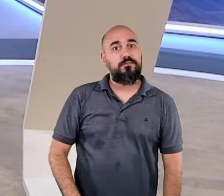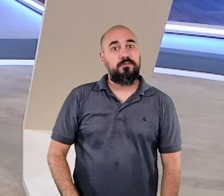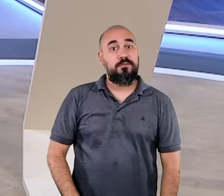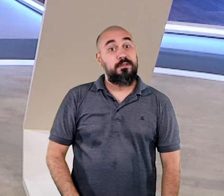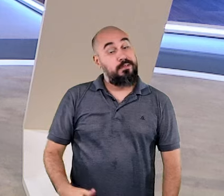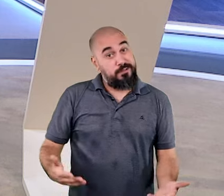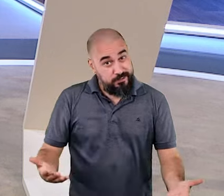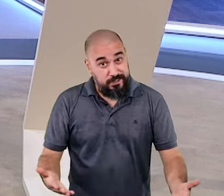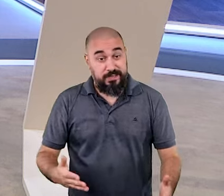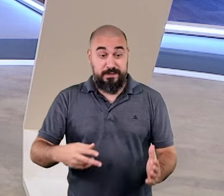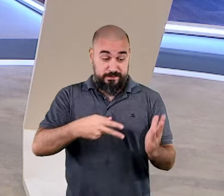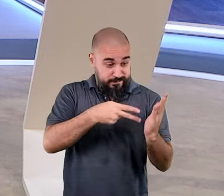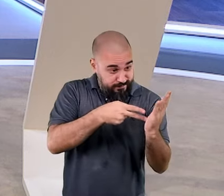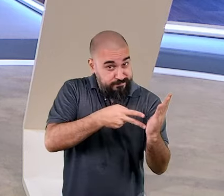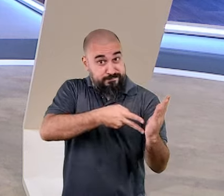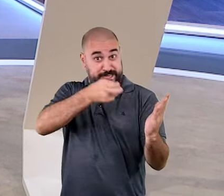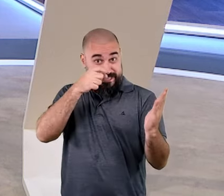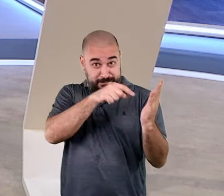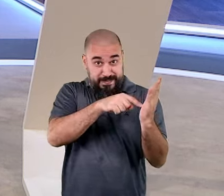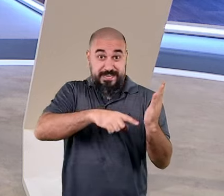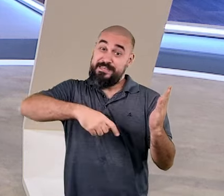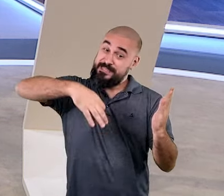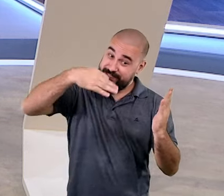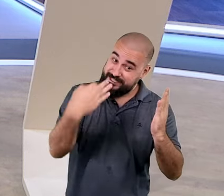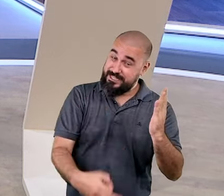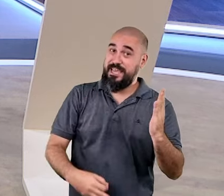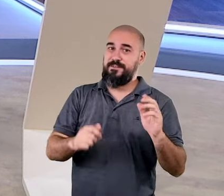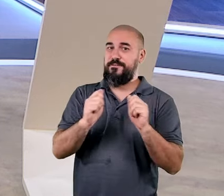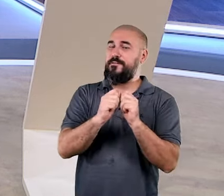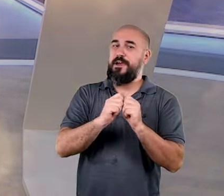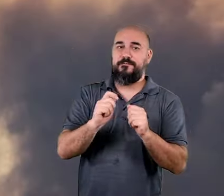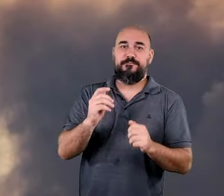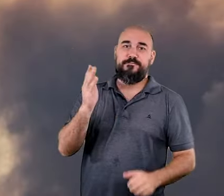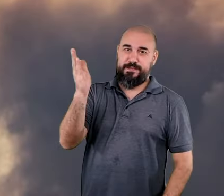vai cumprir tudo o que disse que faria.